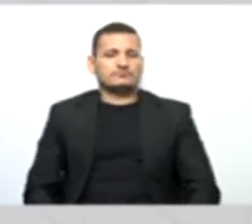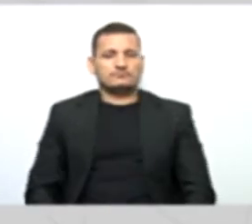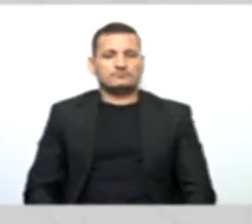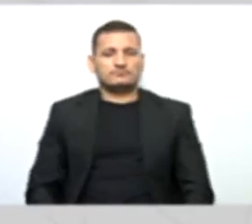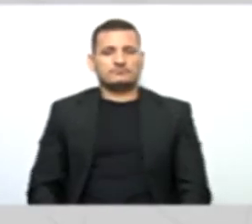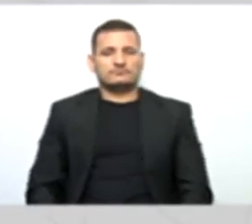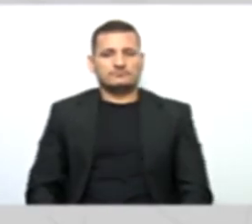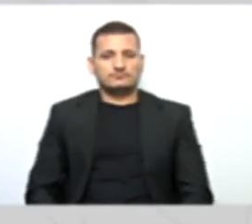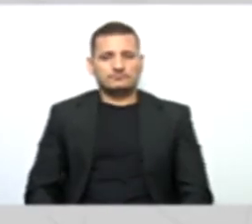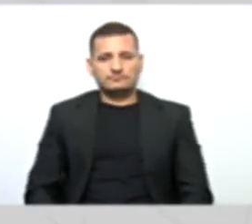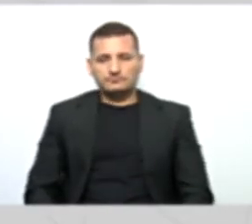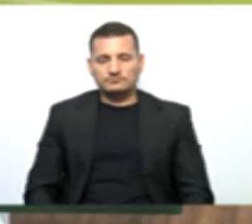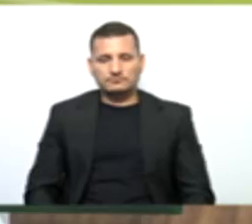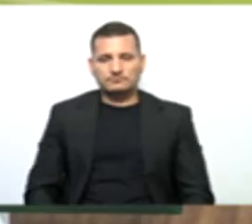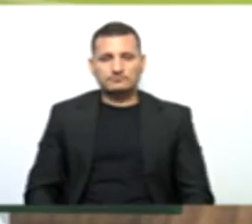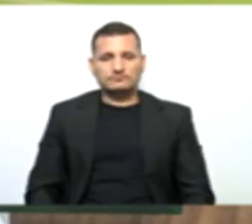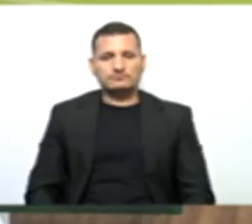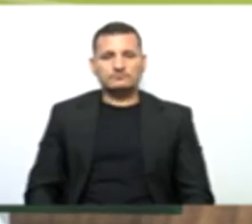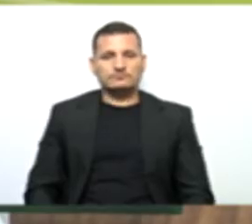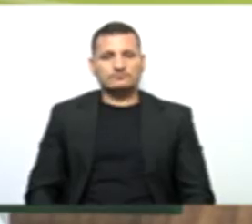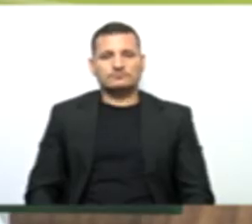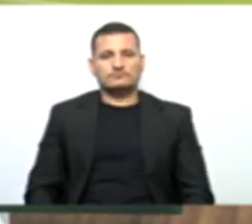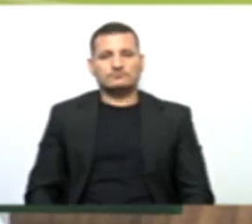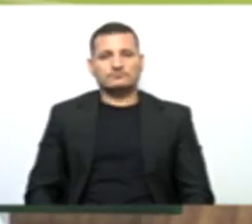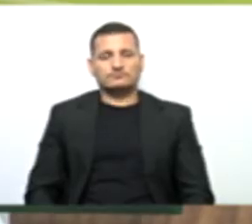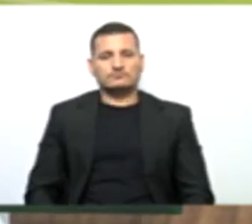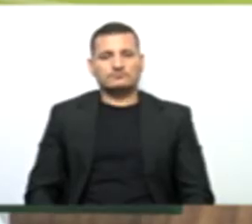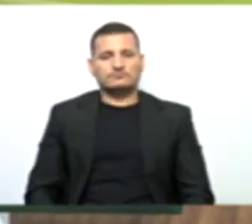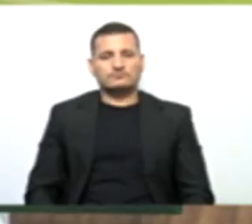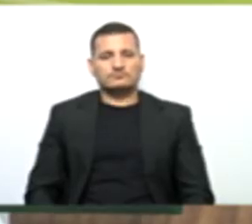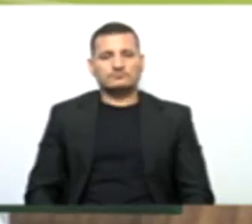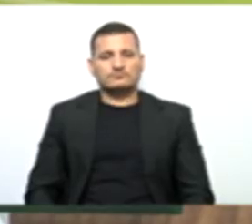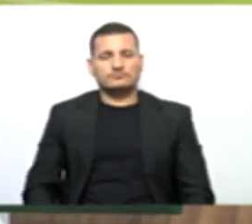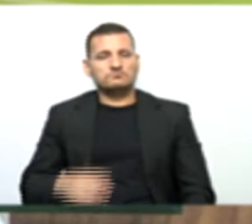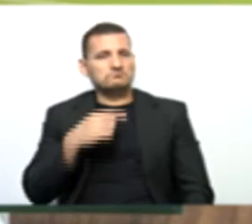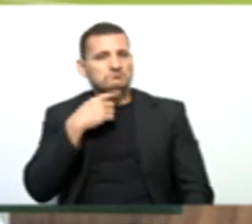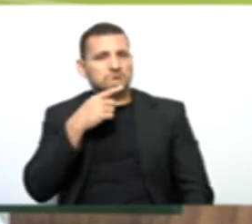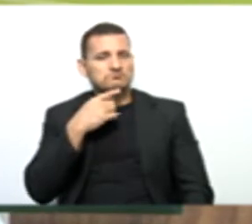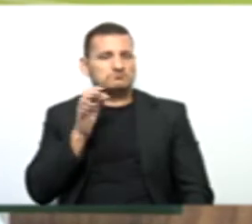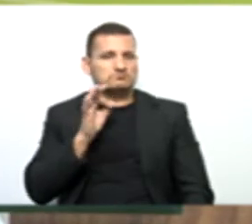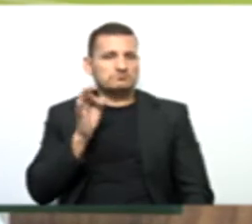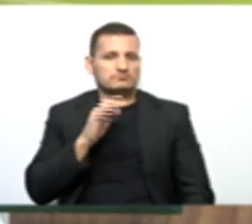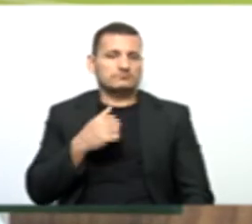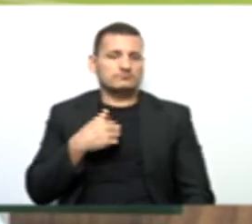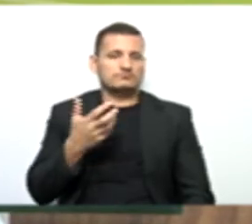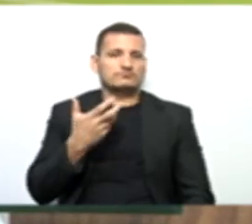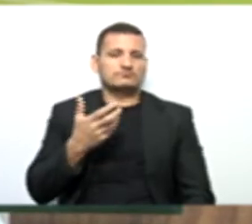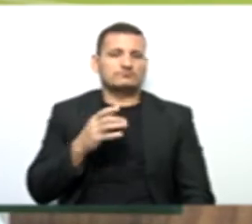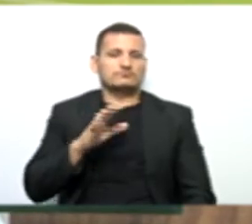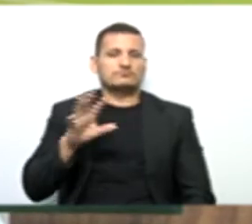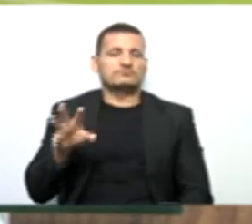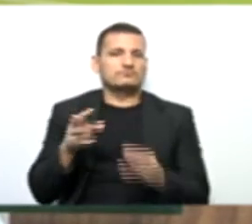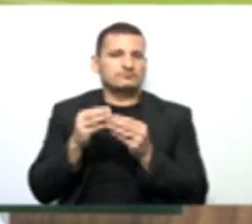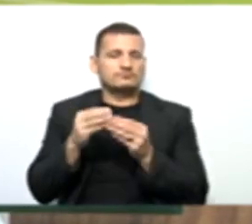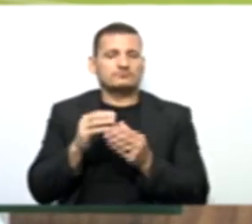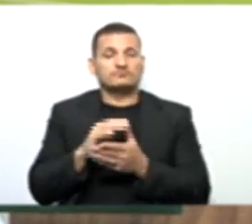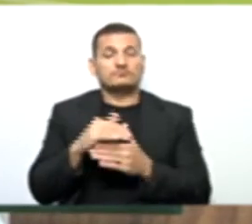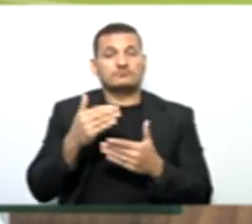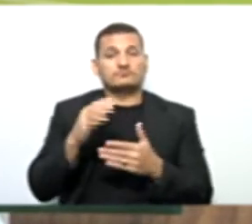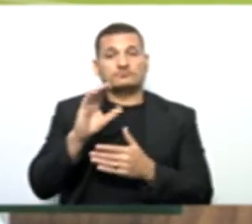Oi, professor. No momento, nenhuma dúvida ainda, mas eu queria fazer um complemento, assim, só para... Como construtor